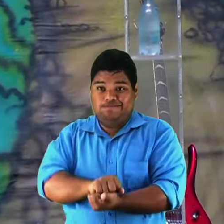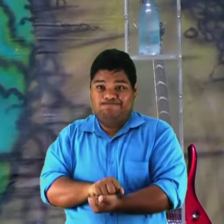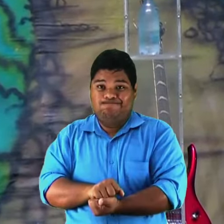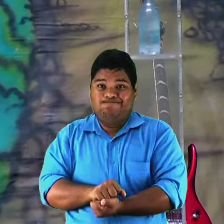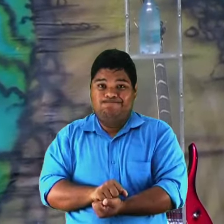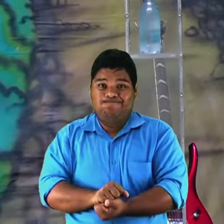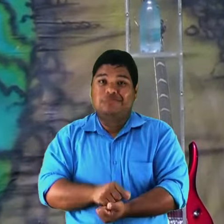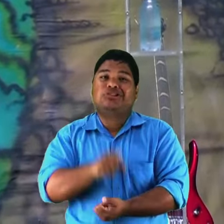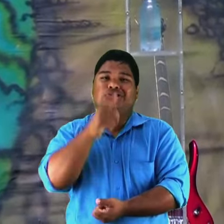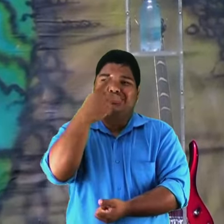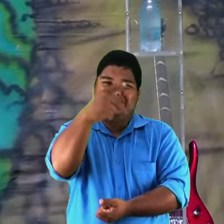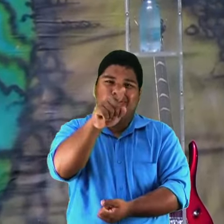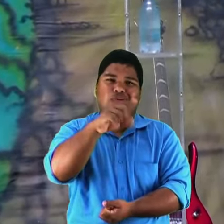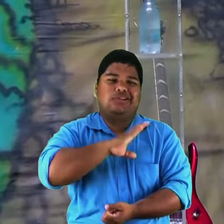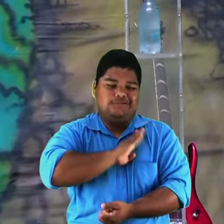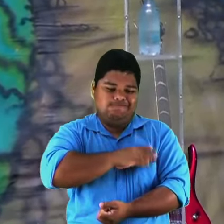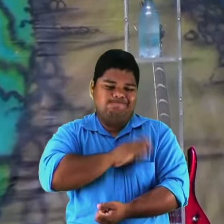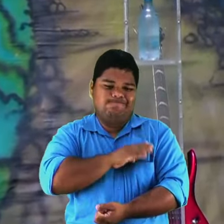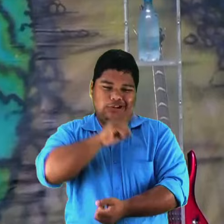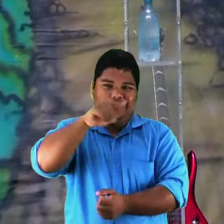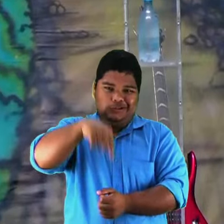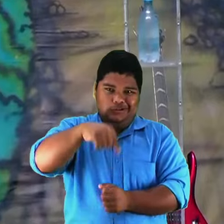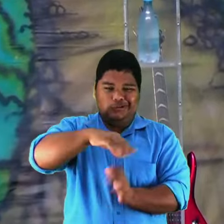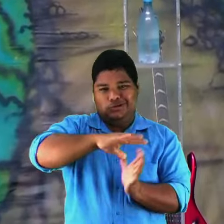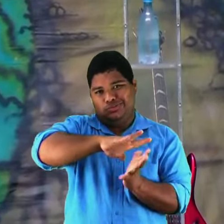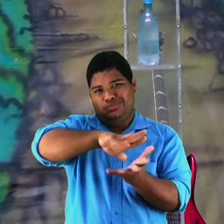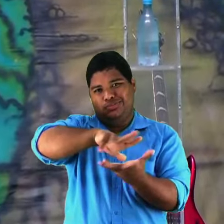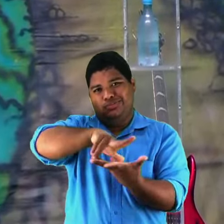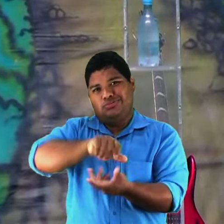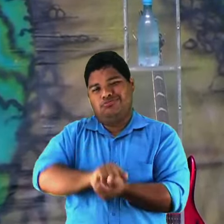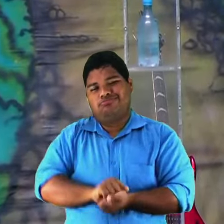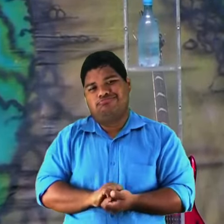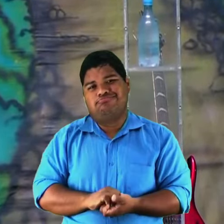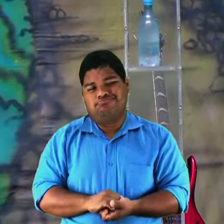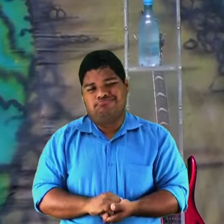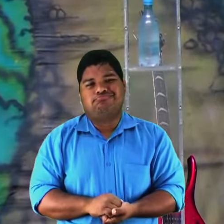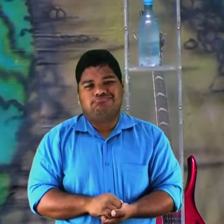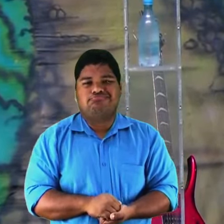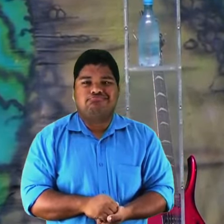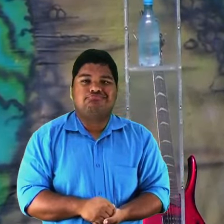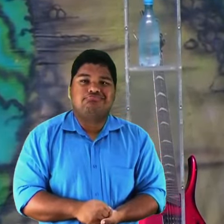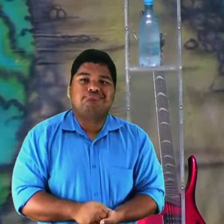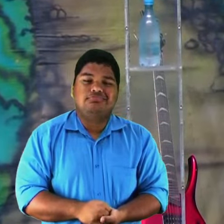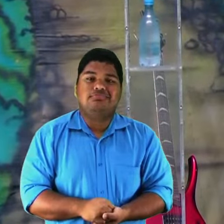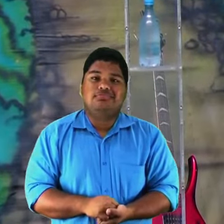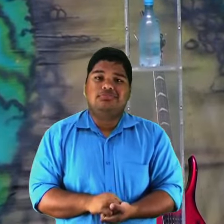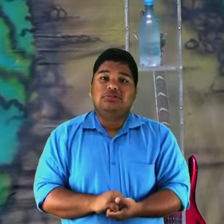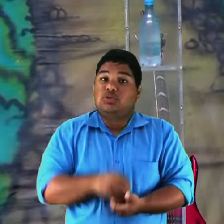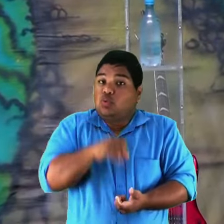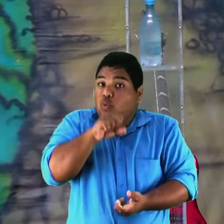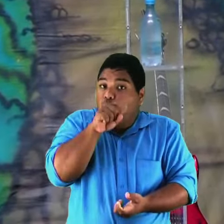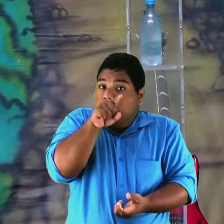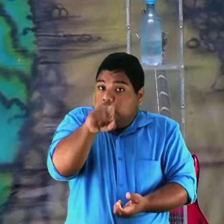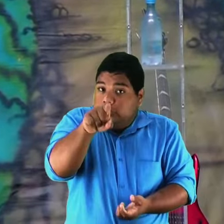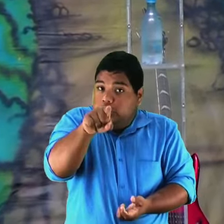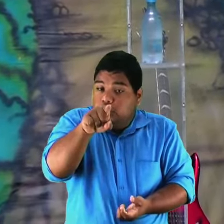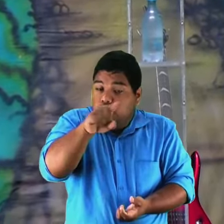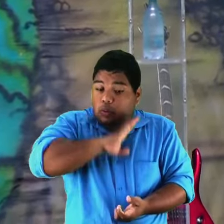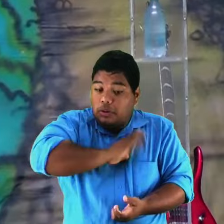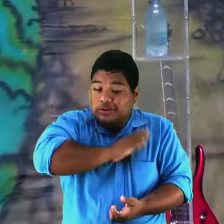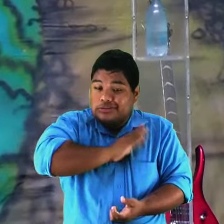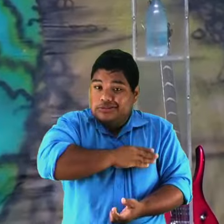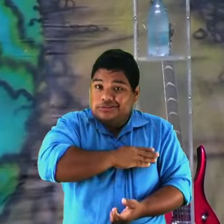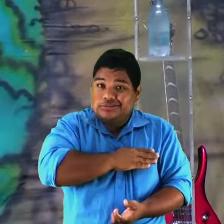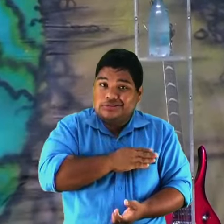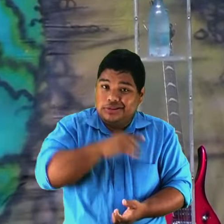mundo. O seu coração está num projeto de vida pessoal. O seu coração está voltado para aquilo que é